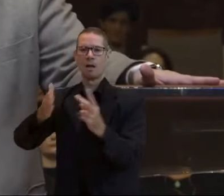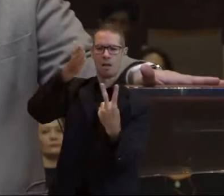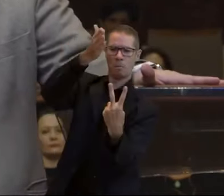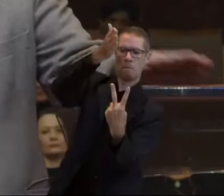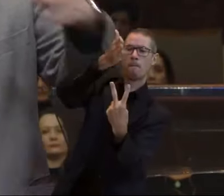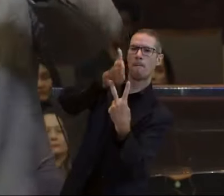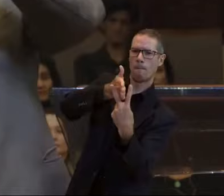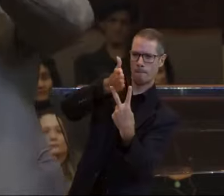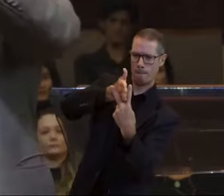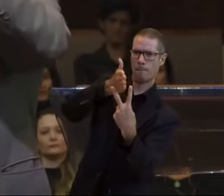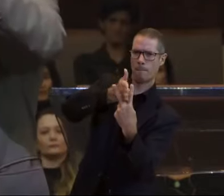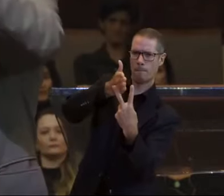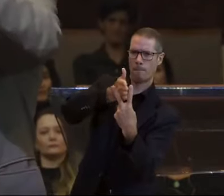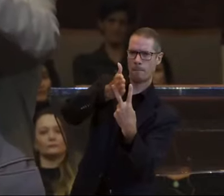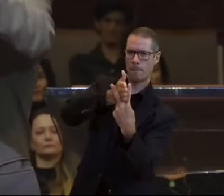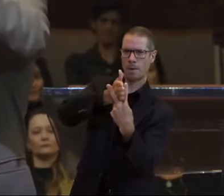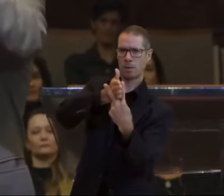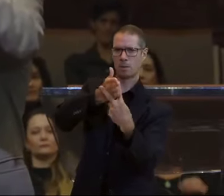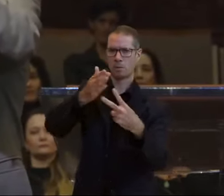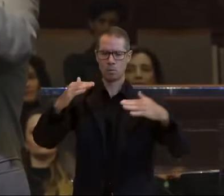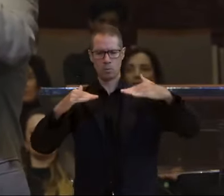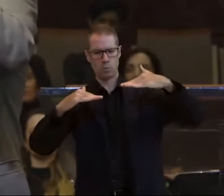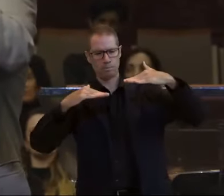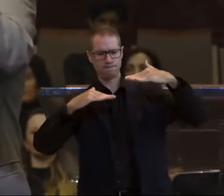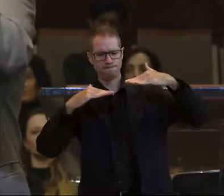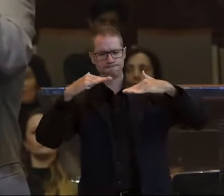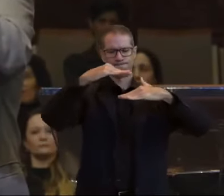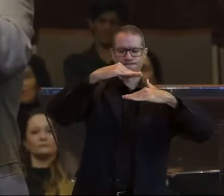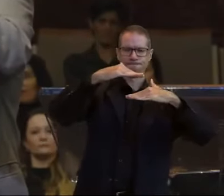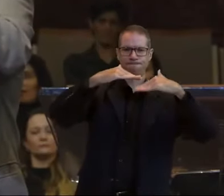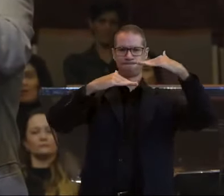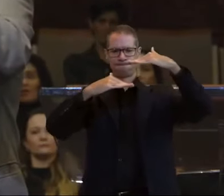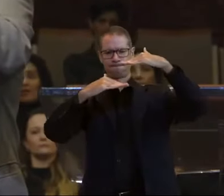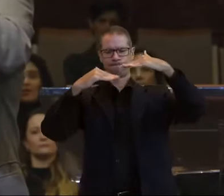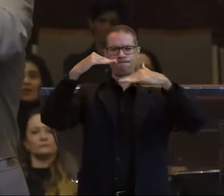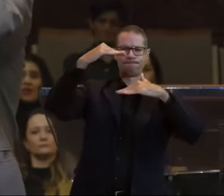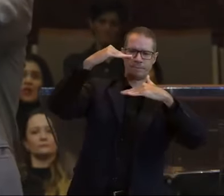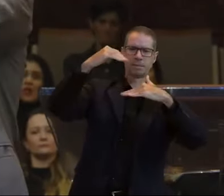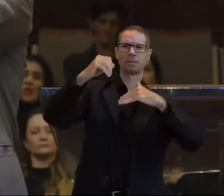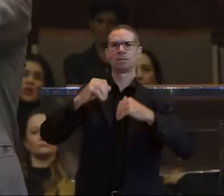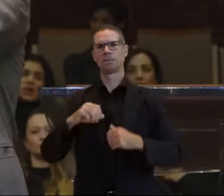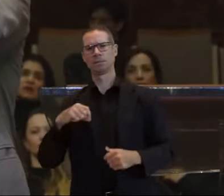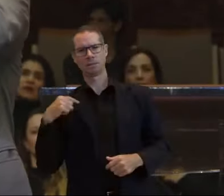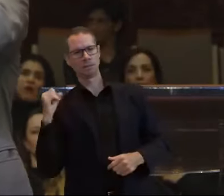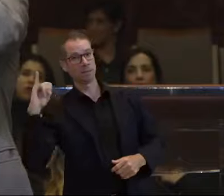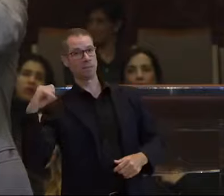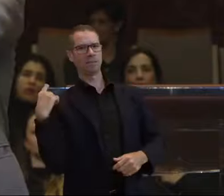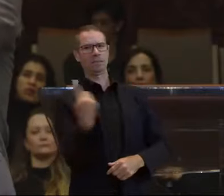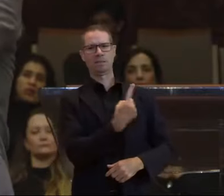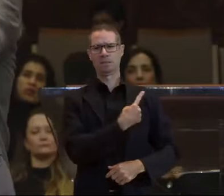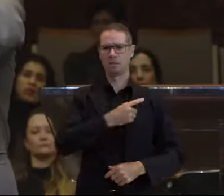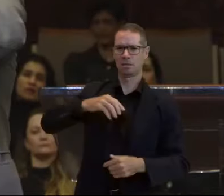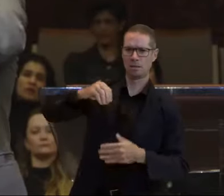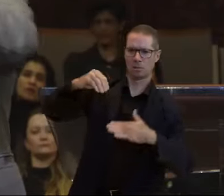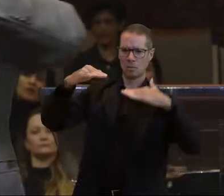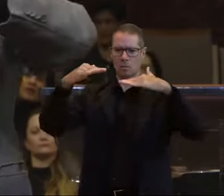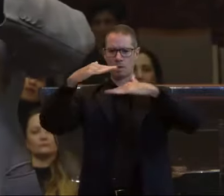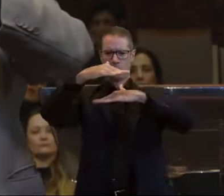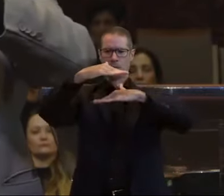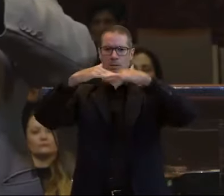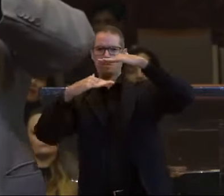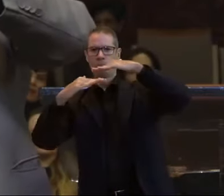meio, não é, do intervalo das duas pedras que ficaram embaixo. Se a gente colocar só aqui, ela pode fazer